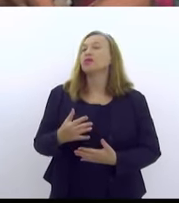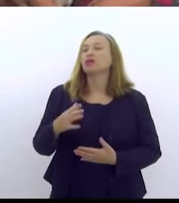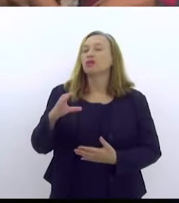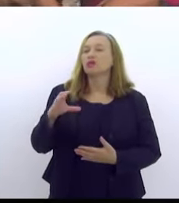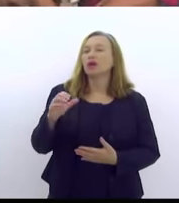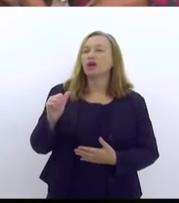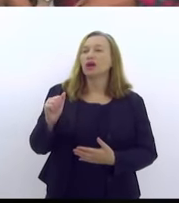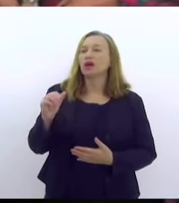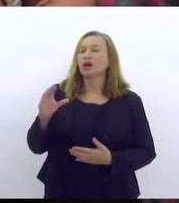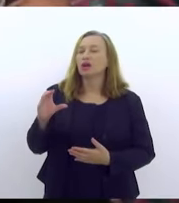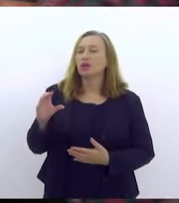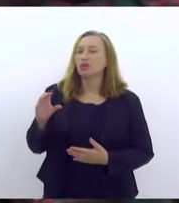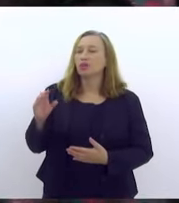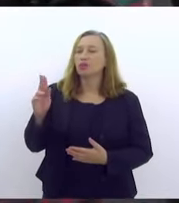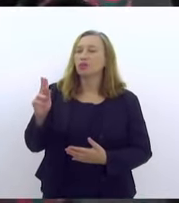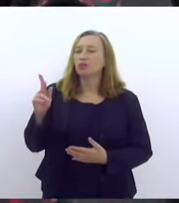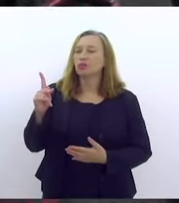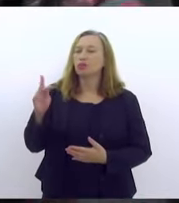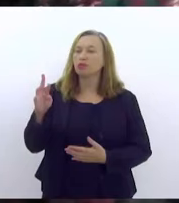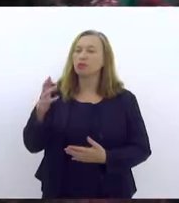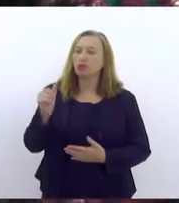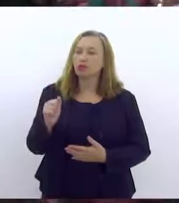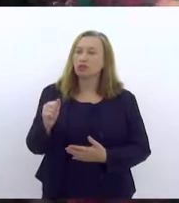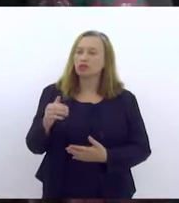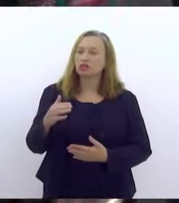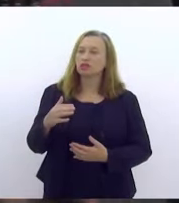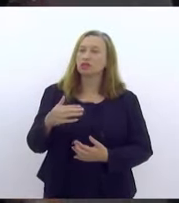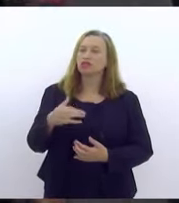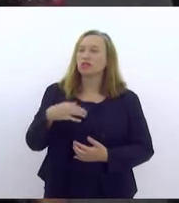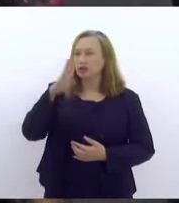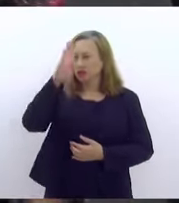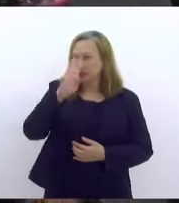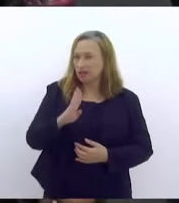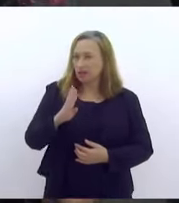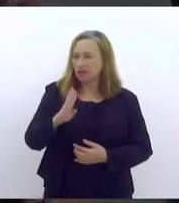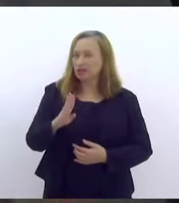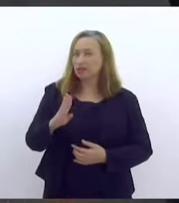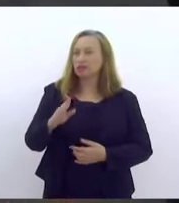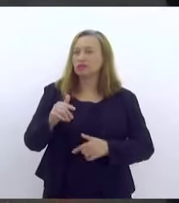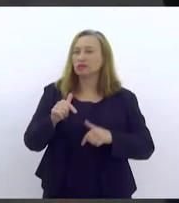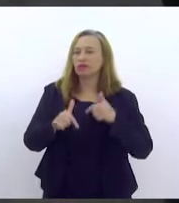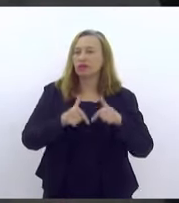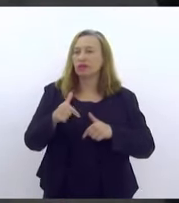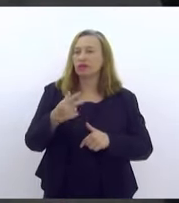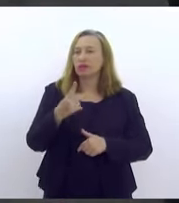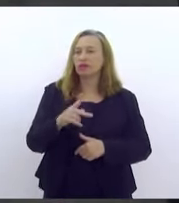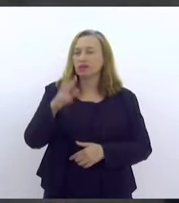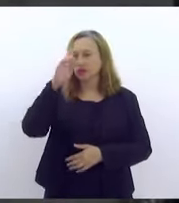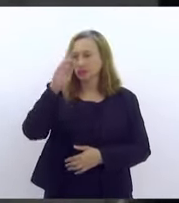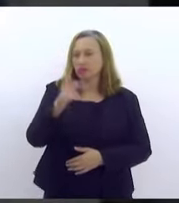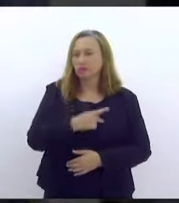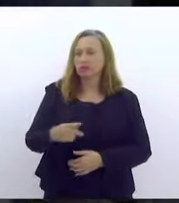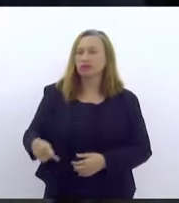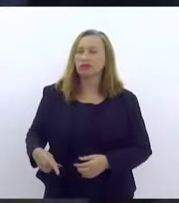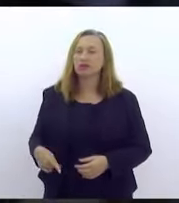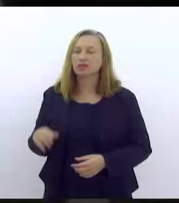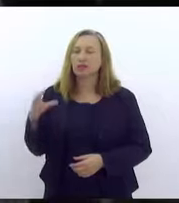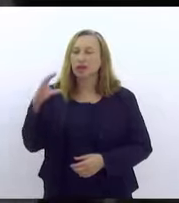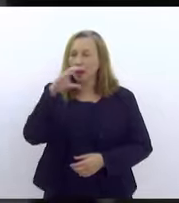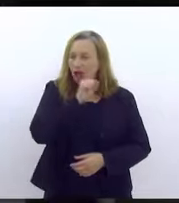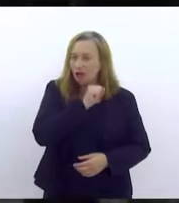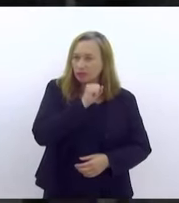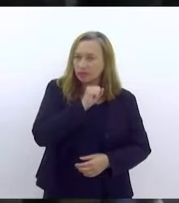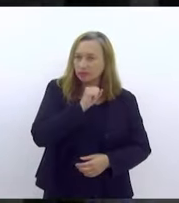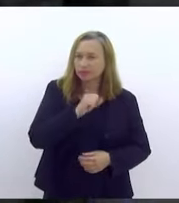acupunturista, seguramente vai lhe conceder uma sessão gratuita por conta disso. Senhor presidente, bem